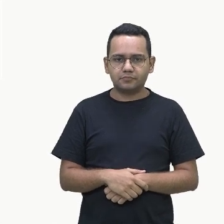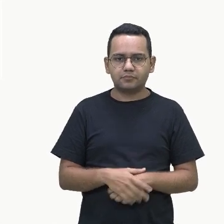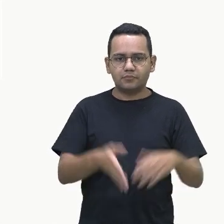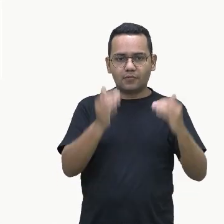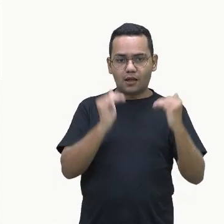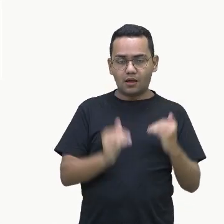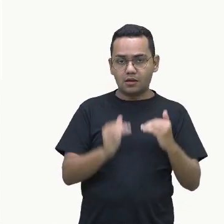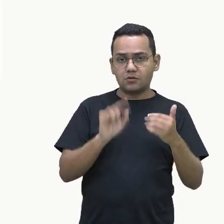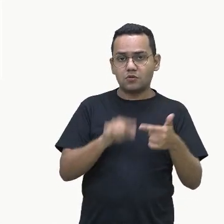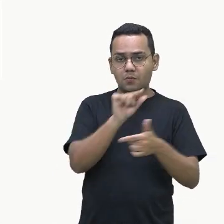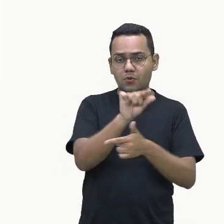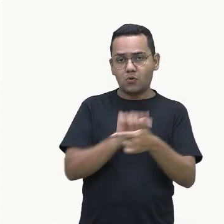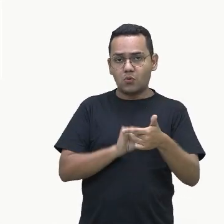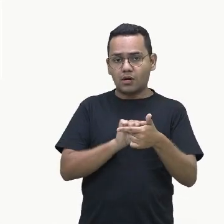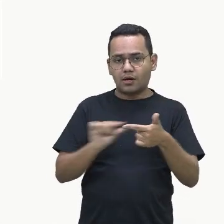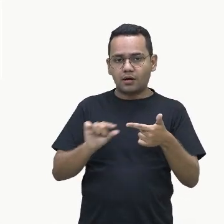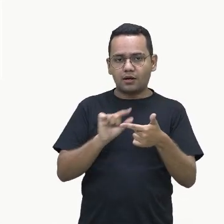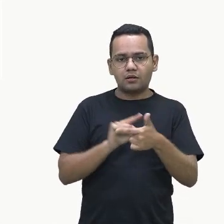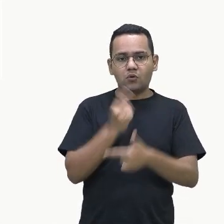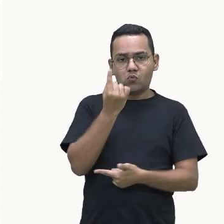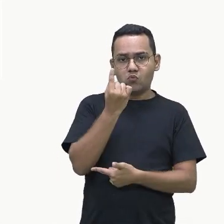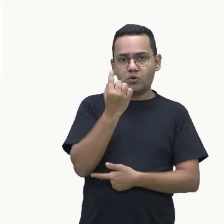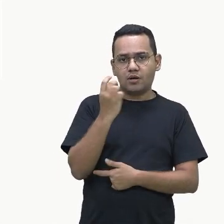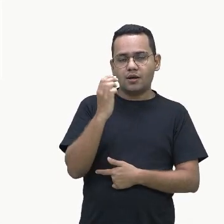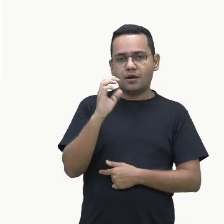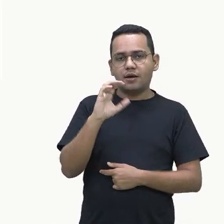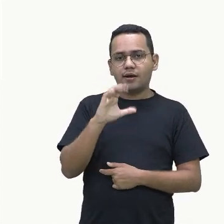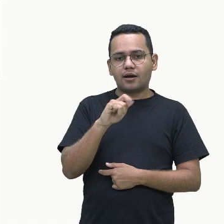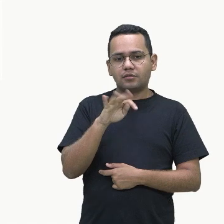cateto, 2. E agora sobre o